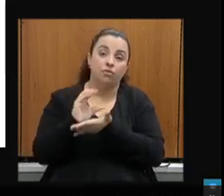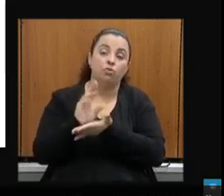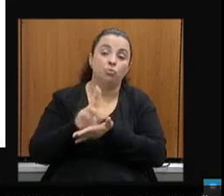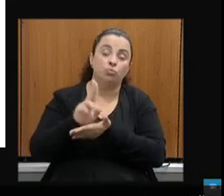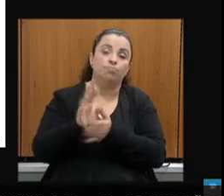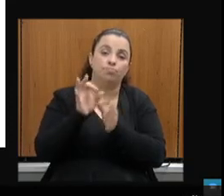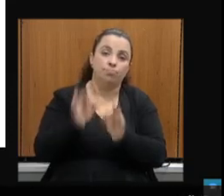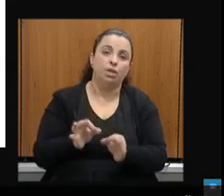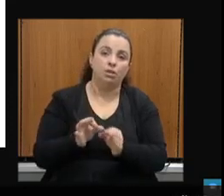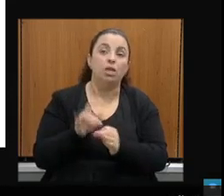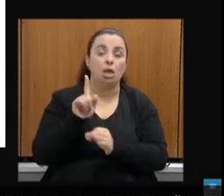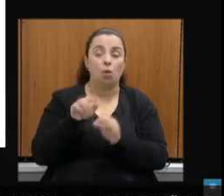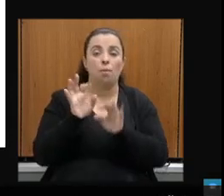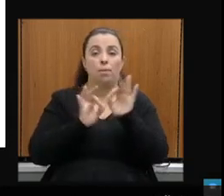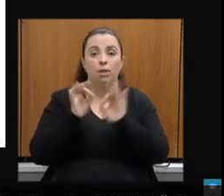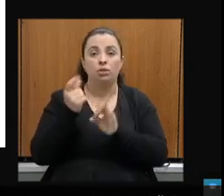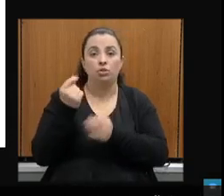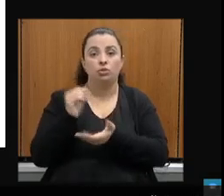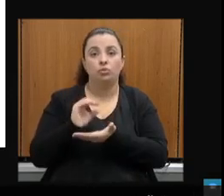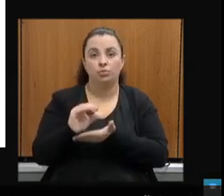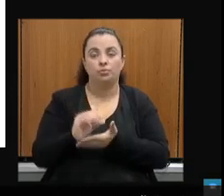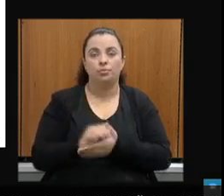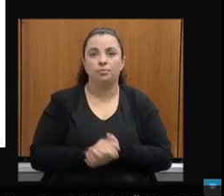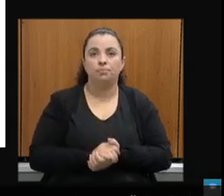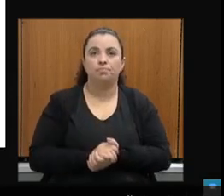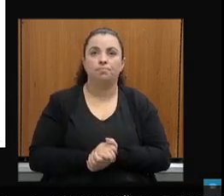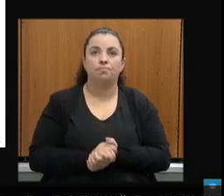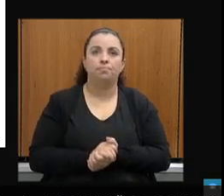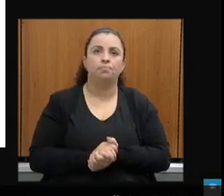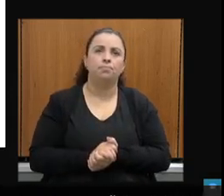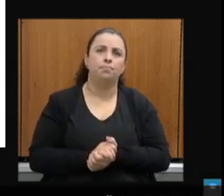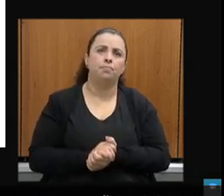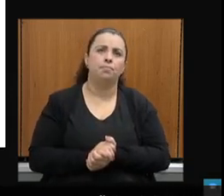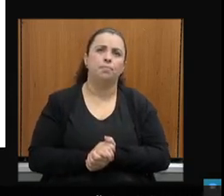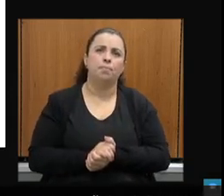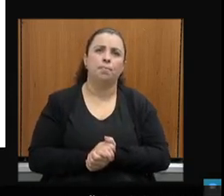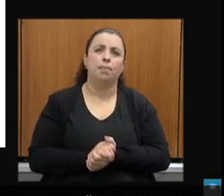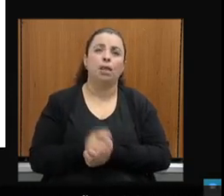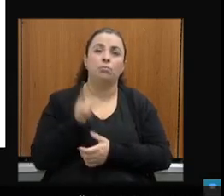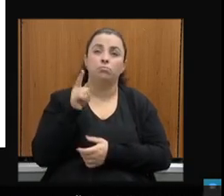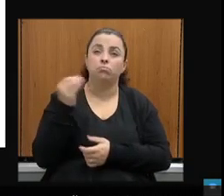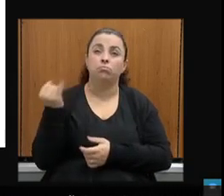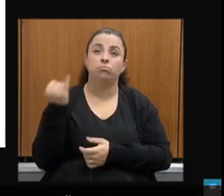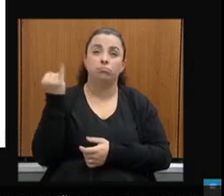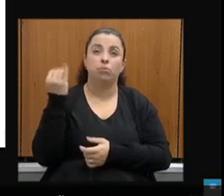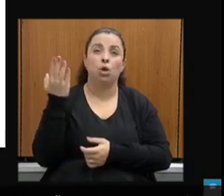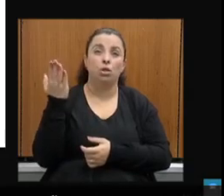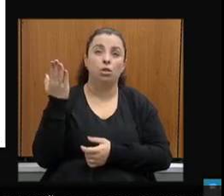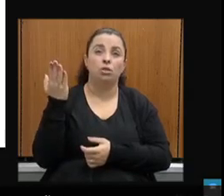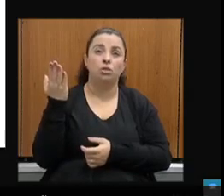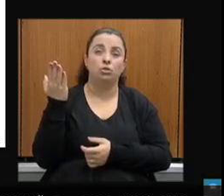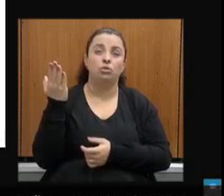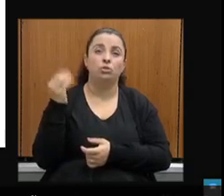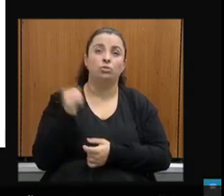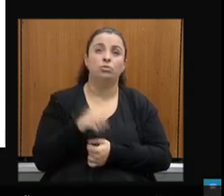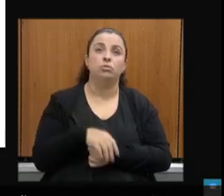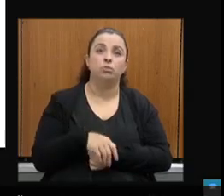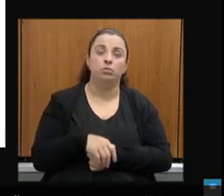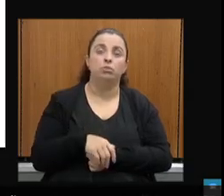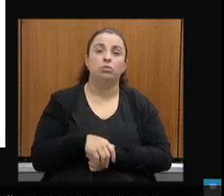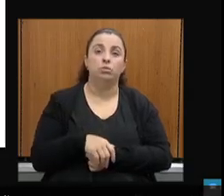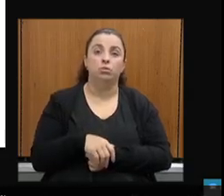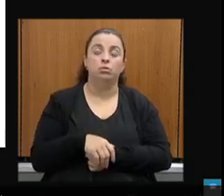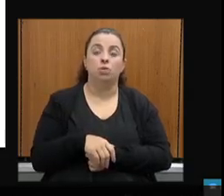investimentos Podemos seguir e aqui também fundamental né vem junto é a gente